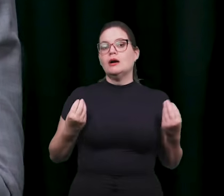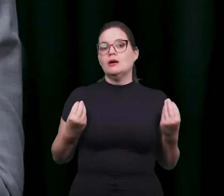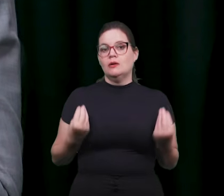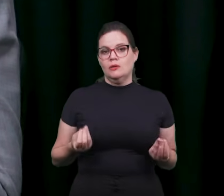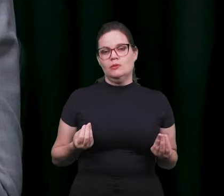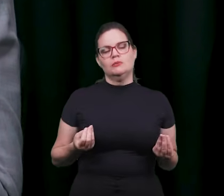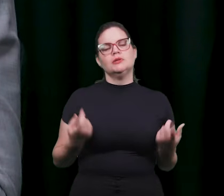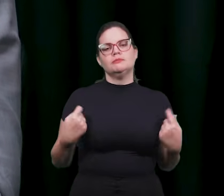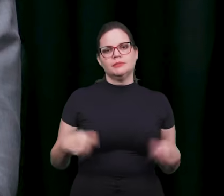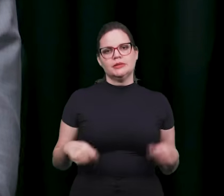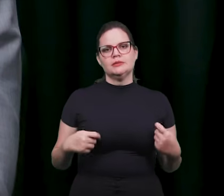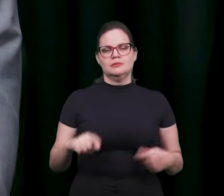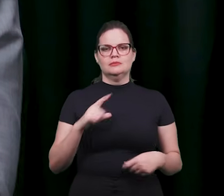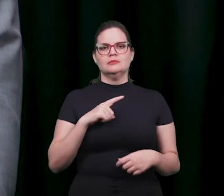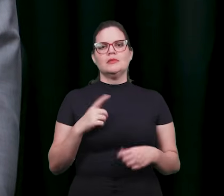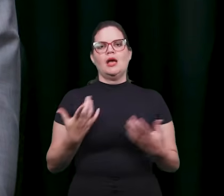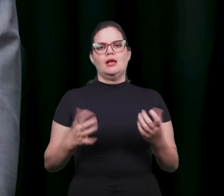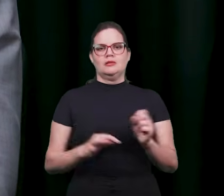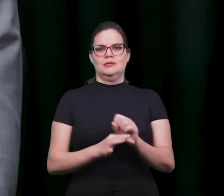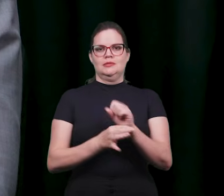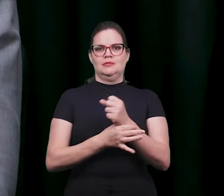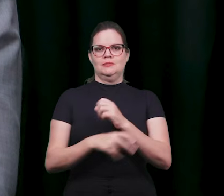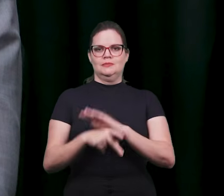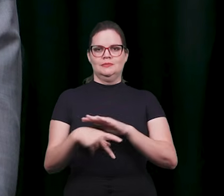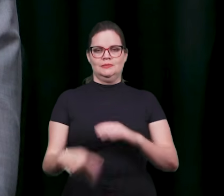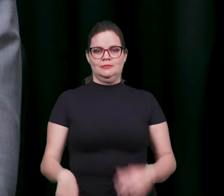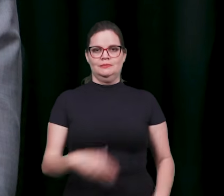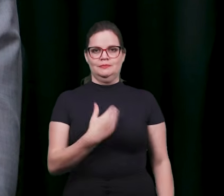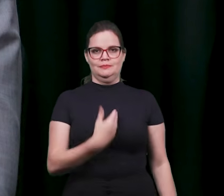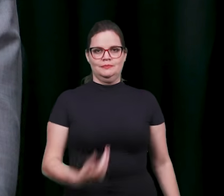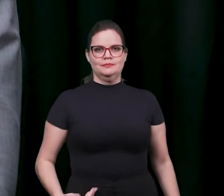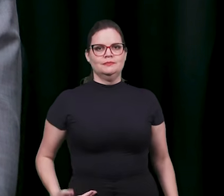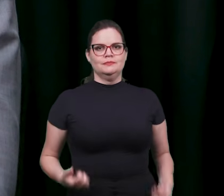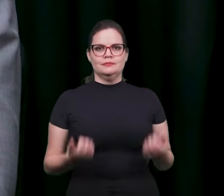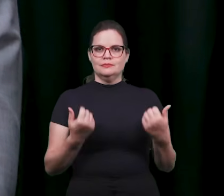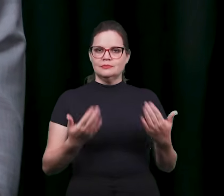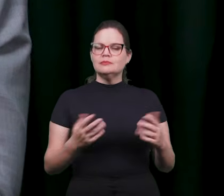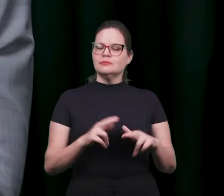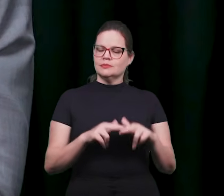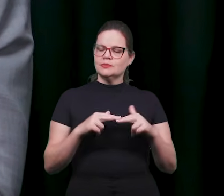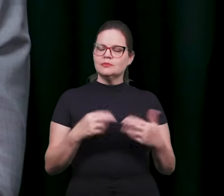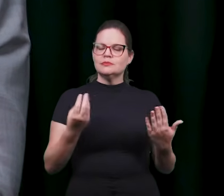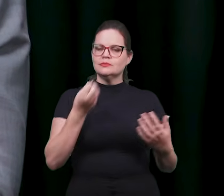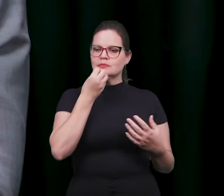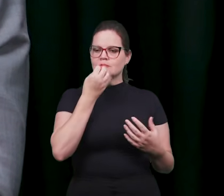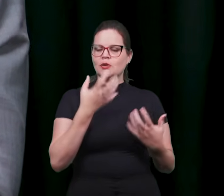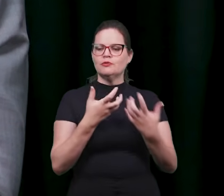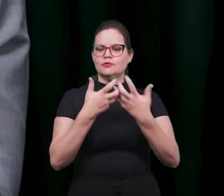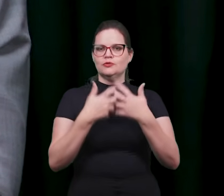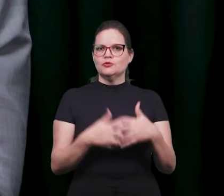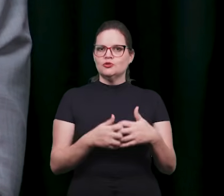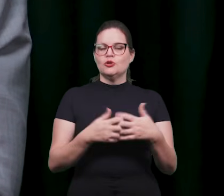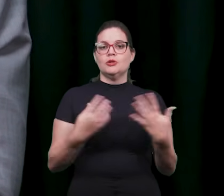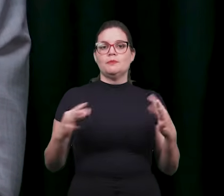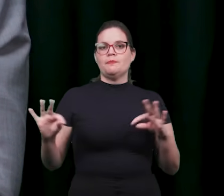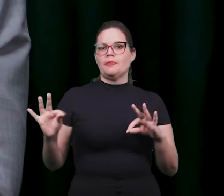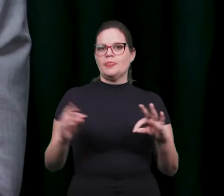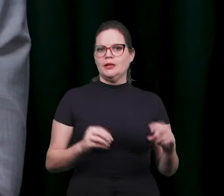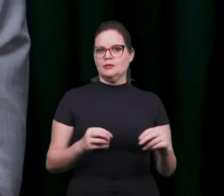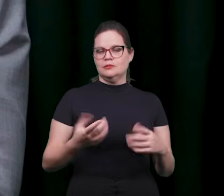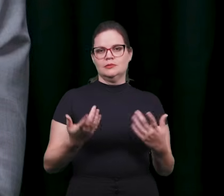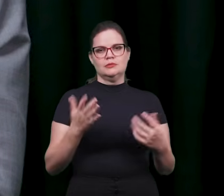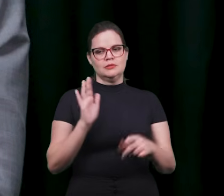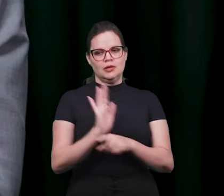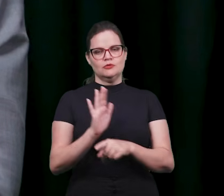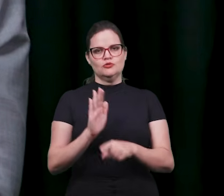você tem esse amparo do governo. Então, por isso que funciona muito bem quando todos contribuem e o